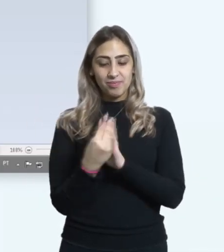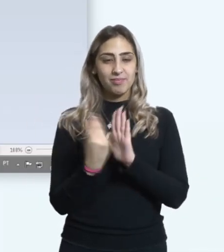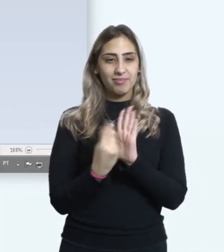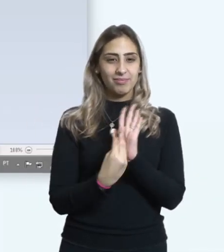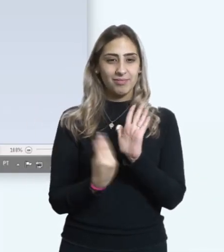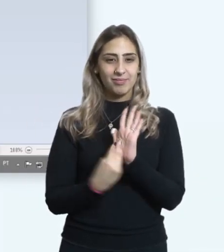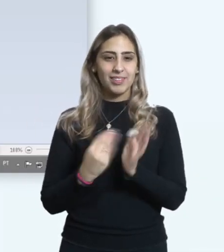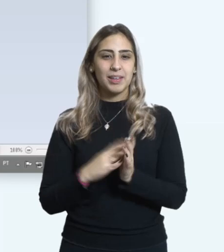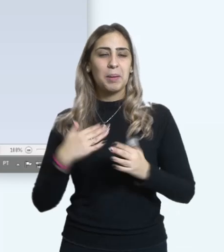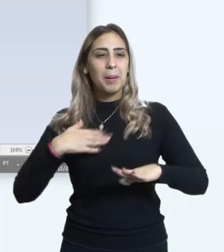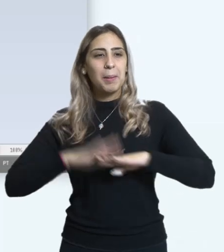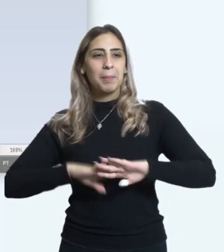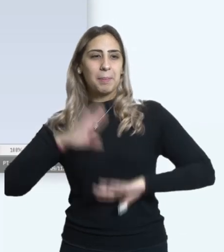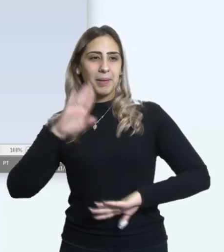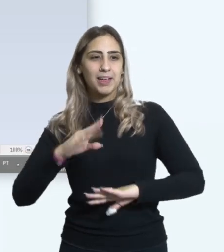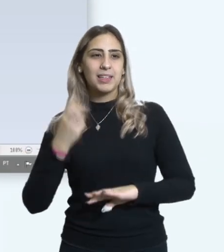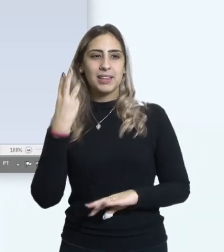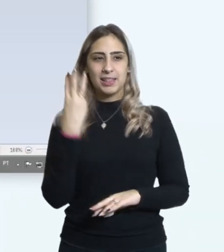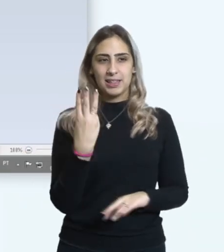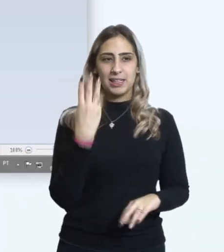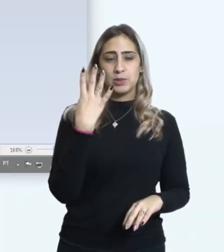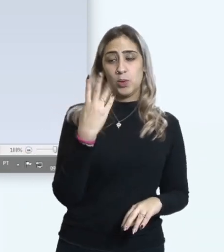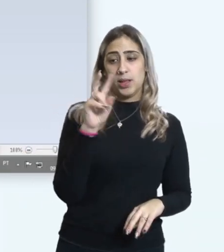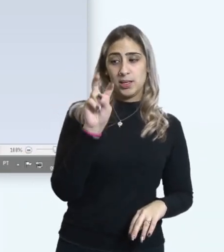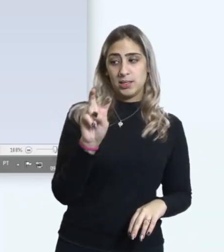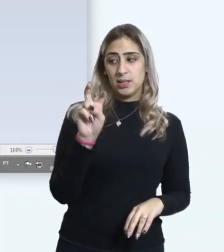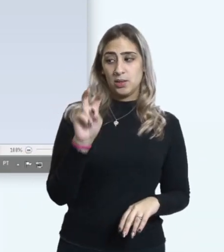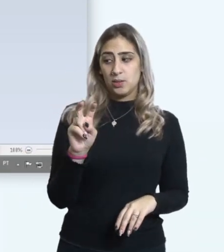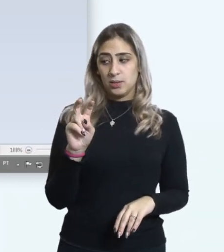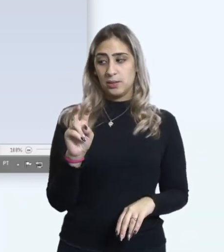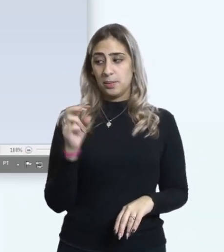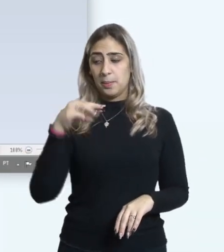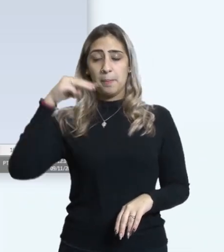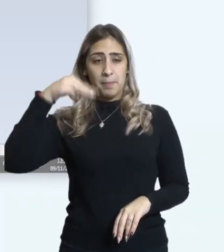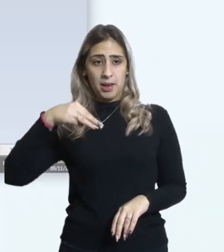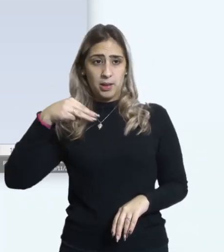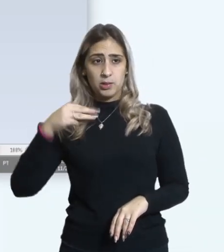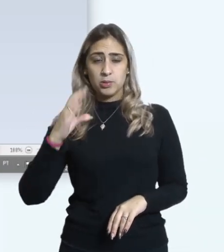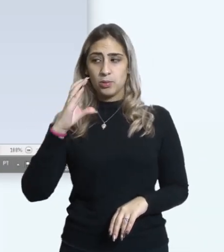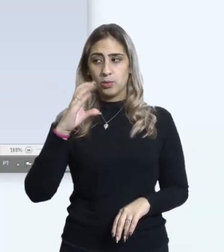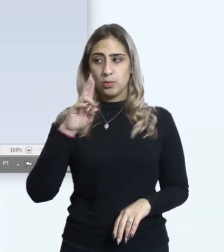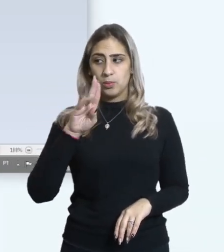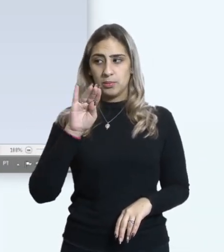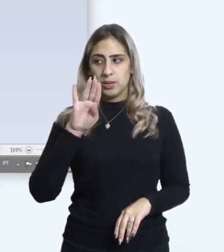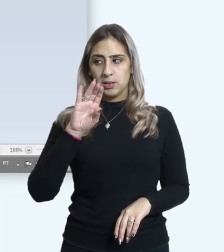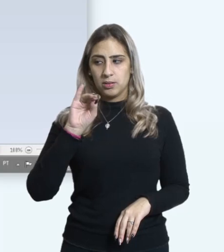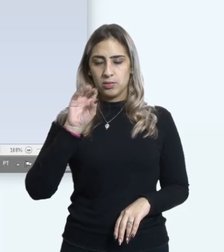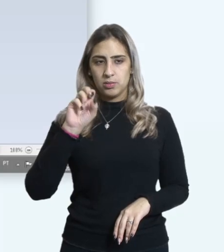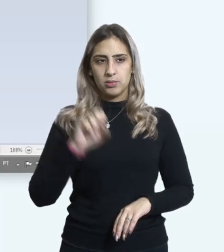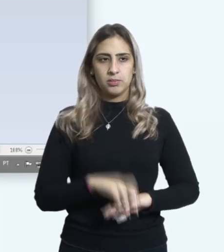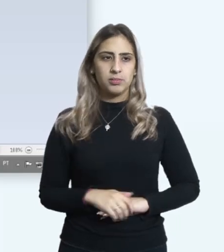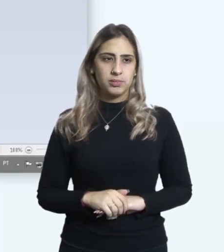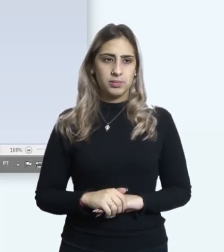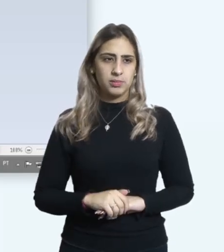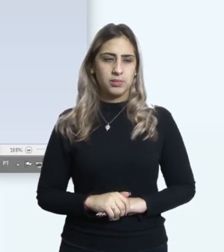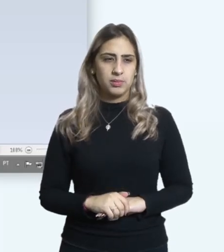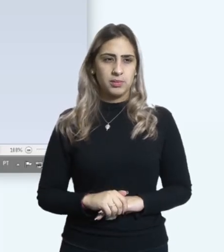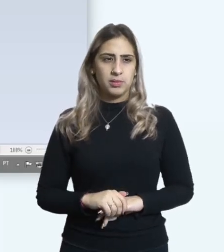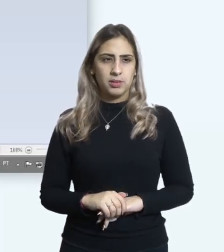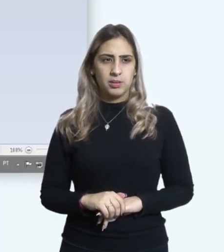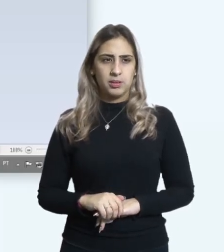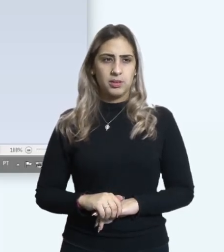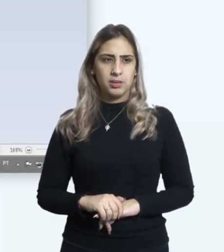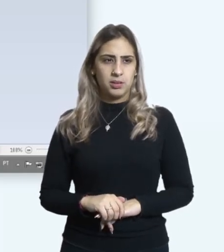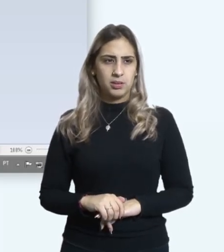colocando mais 345 metros cúbicos. Mais para frente. Vamos